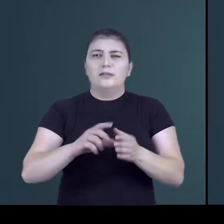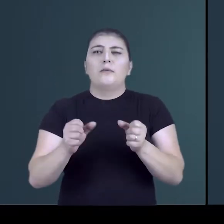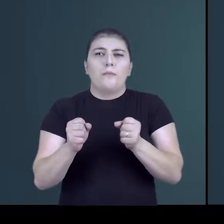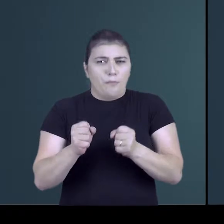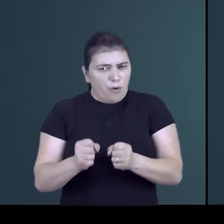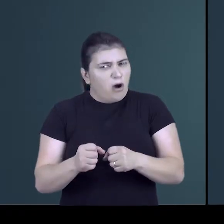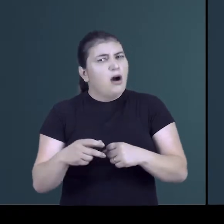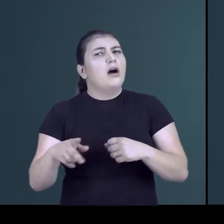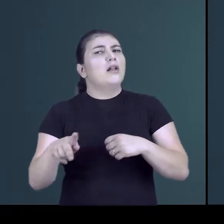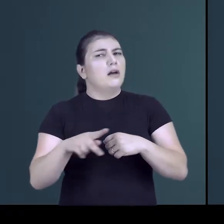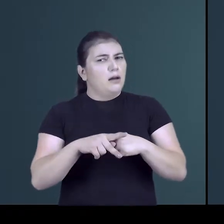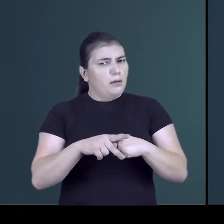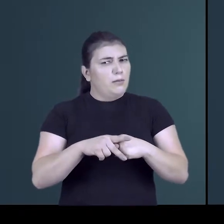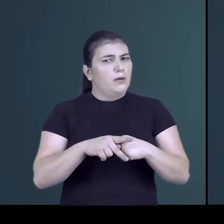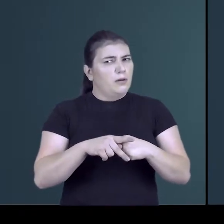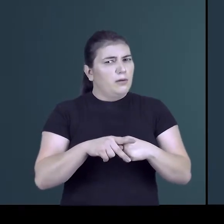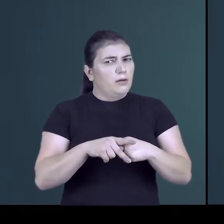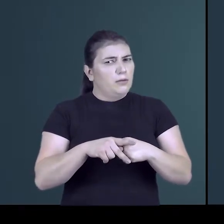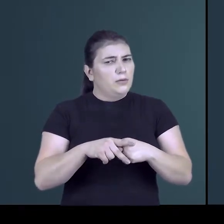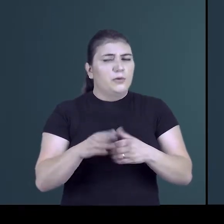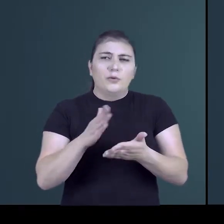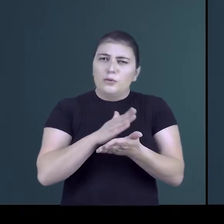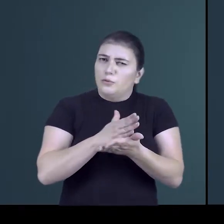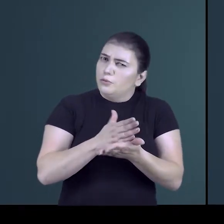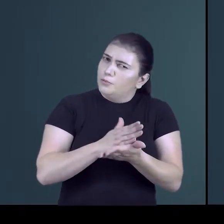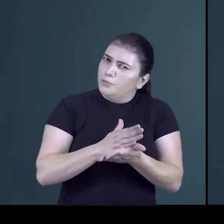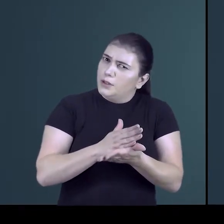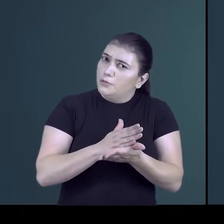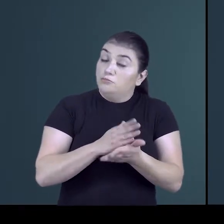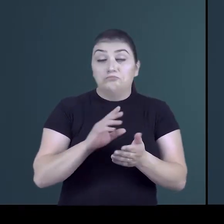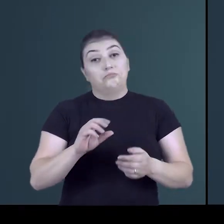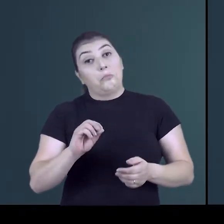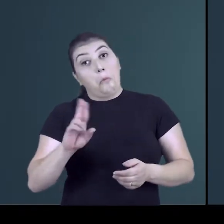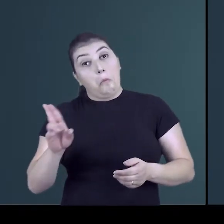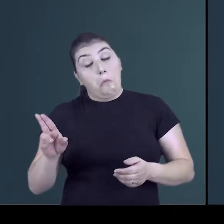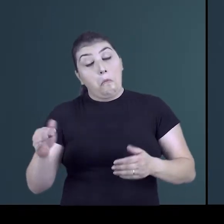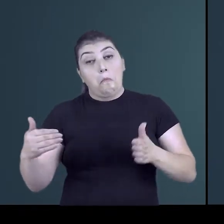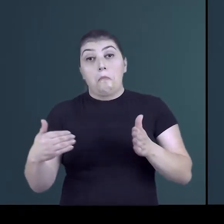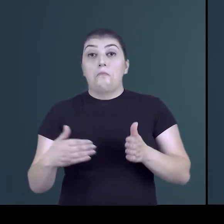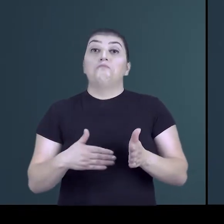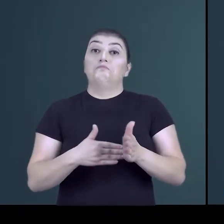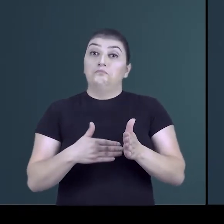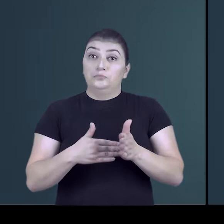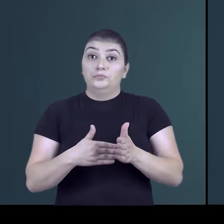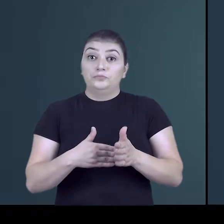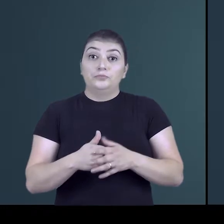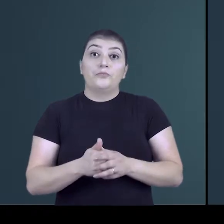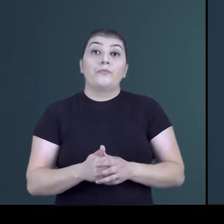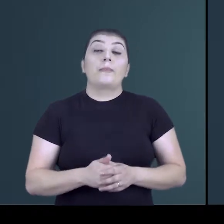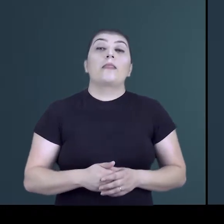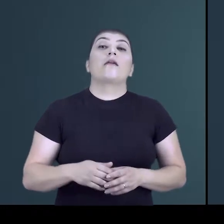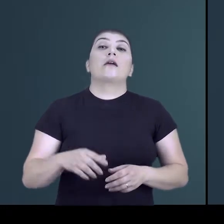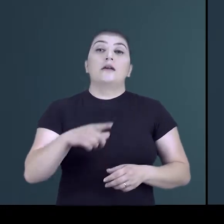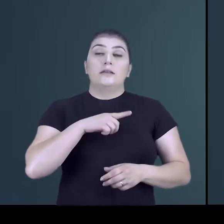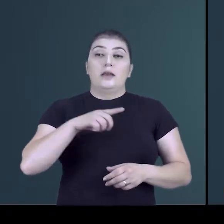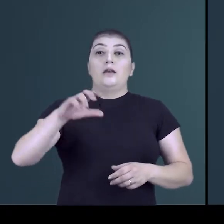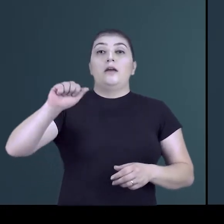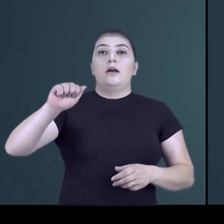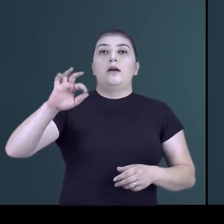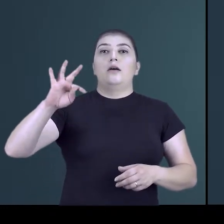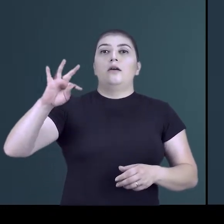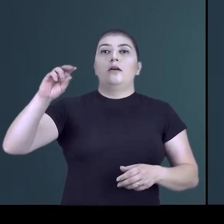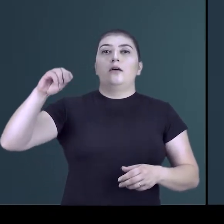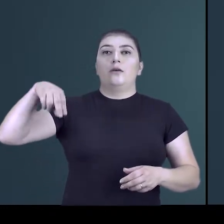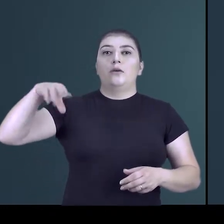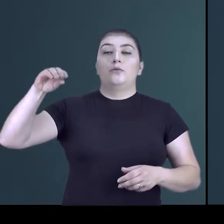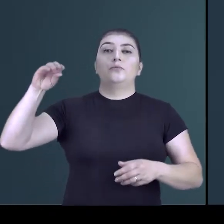posso colocar o pronome antes, no meio ou depois dele. Os pronomes átonos, pronome